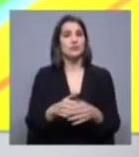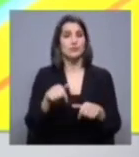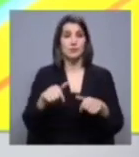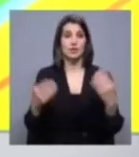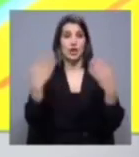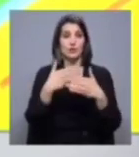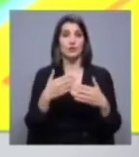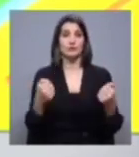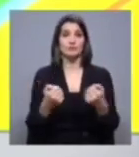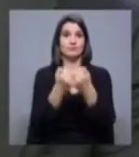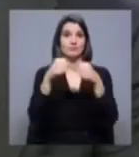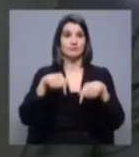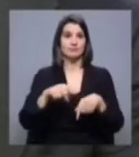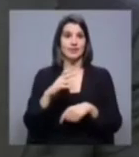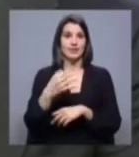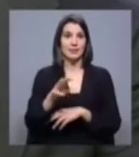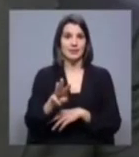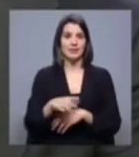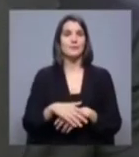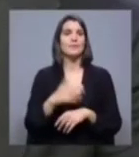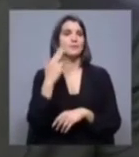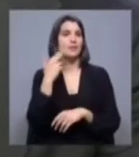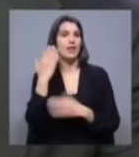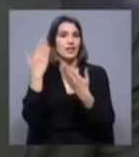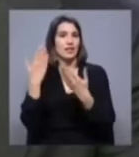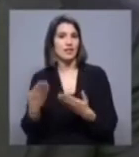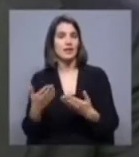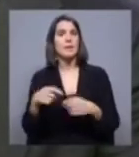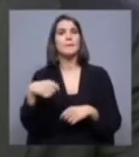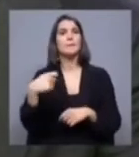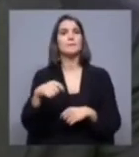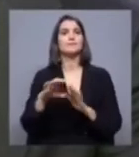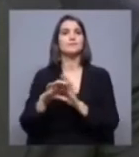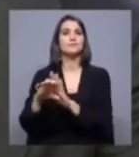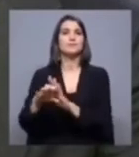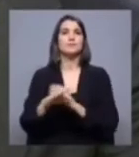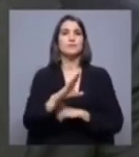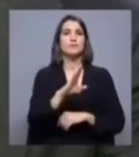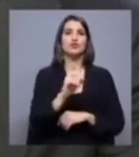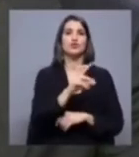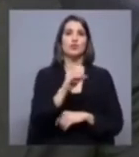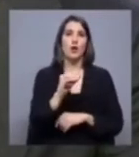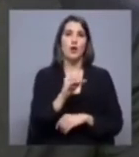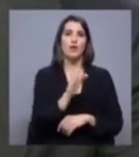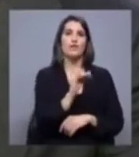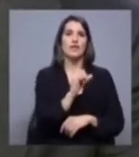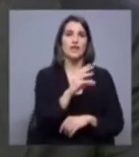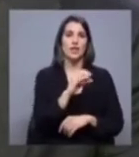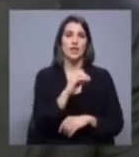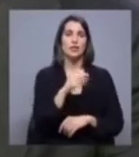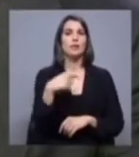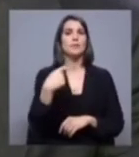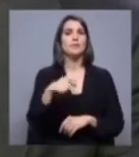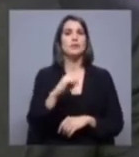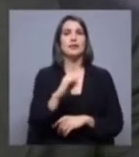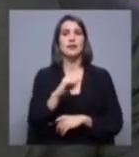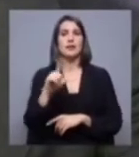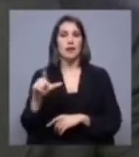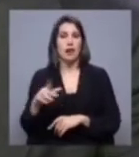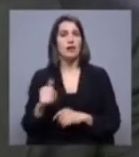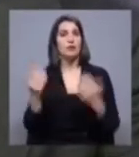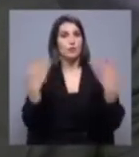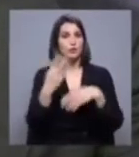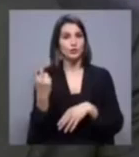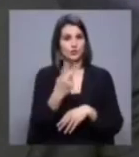frente a frente, aqui na RTP3, André Ventura, presidente do Chega, e João Coutinho de Figueiredo, presidente da Iniciativa Liberal. Boa noite aos dois.